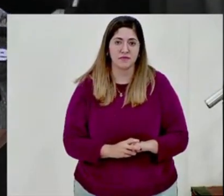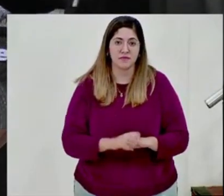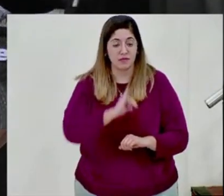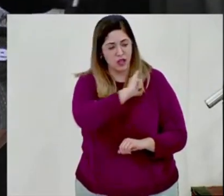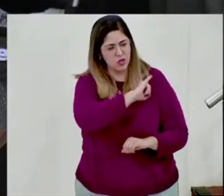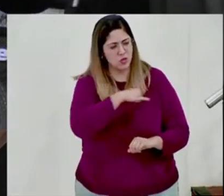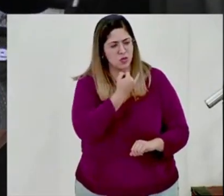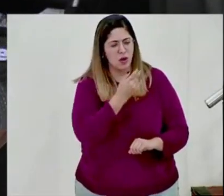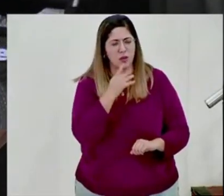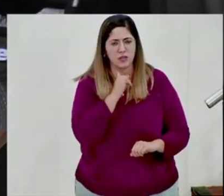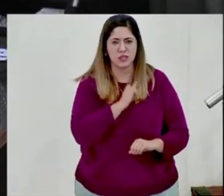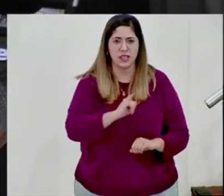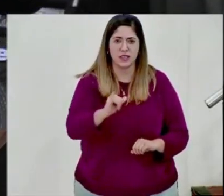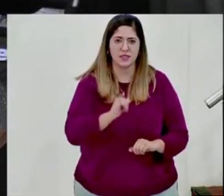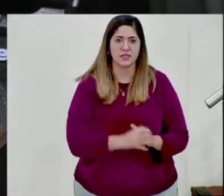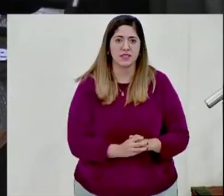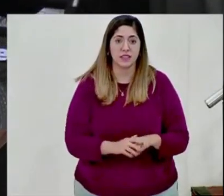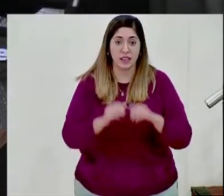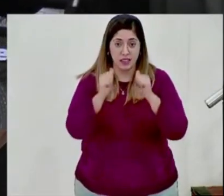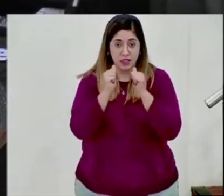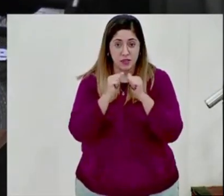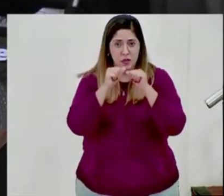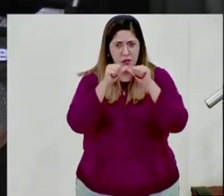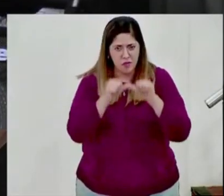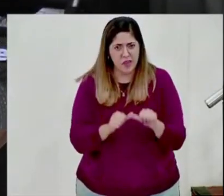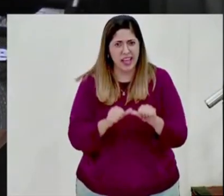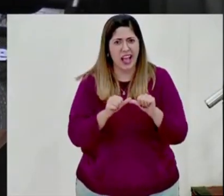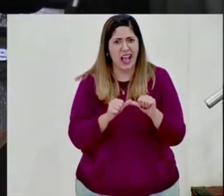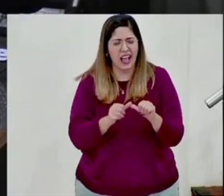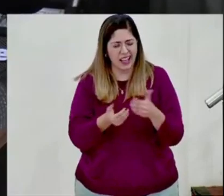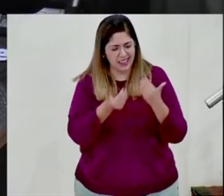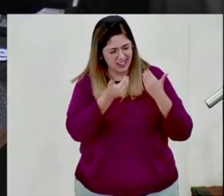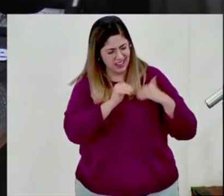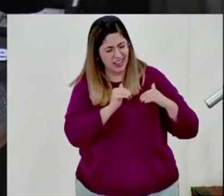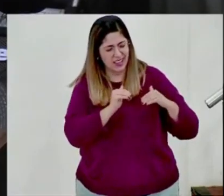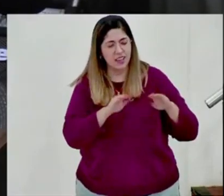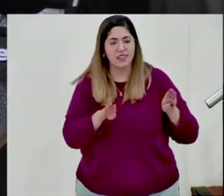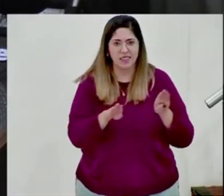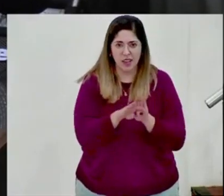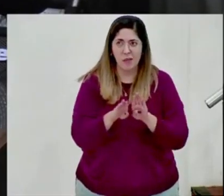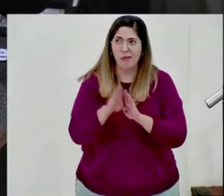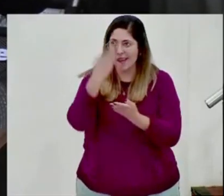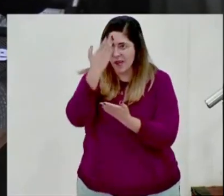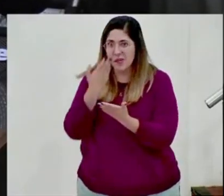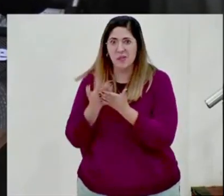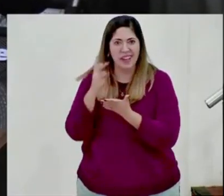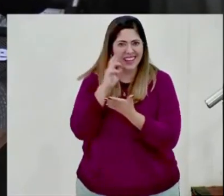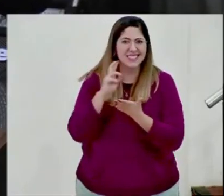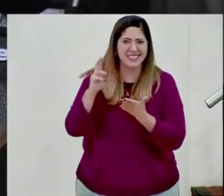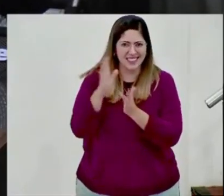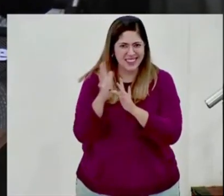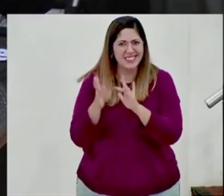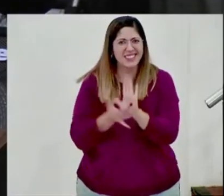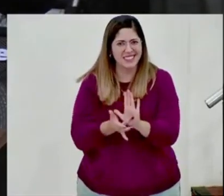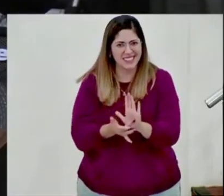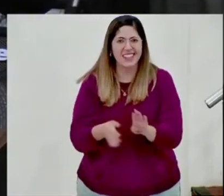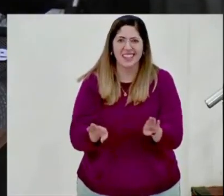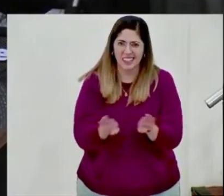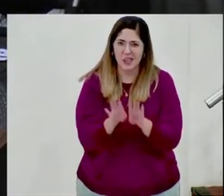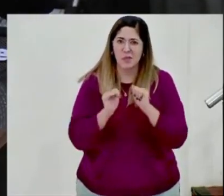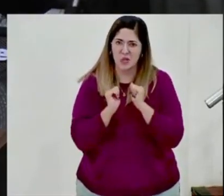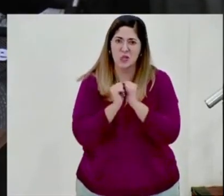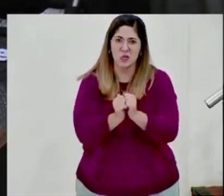dizendo, eu vou permanecer em vocês, se vocês permanecerem em mim. Então, quem permanece em mim e eu nele, esse dá muito